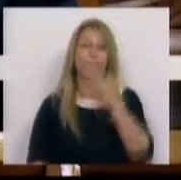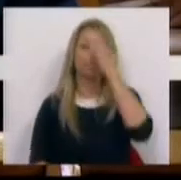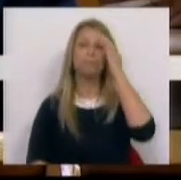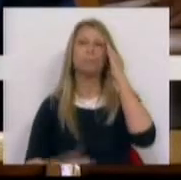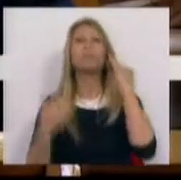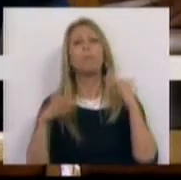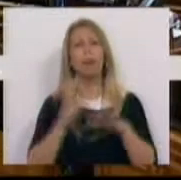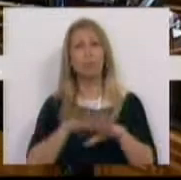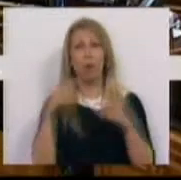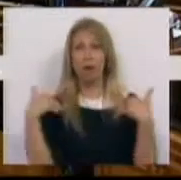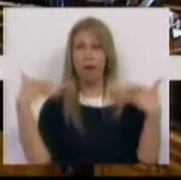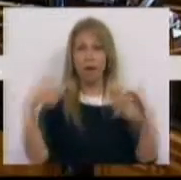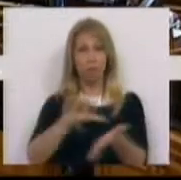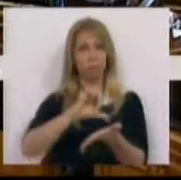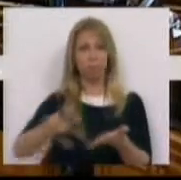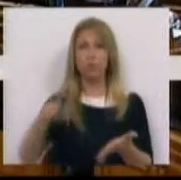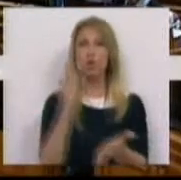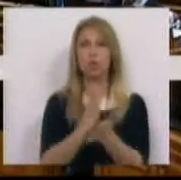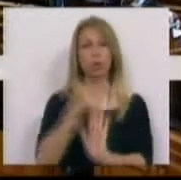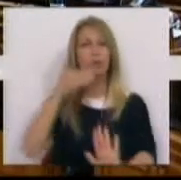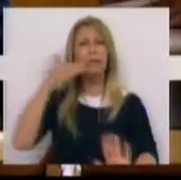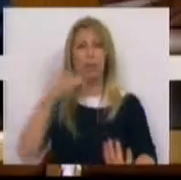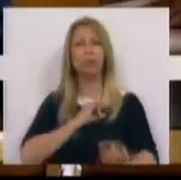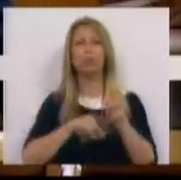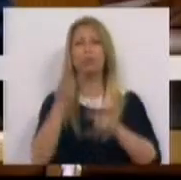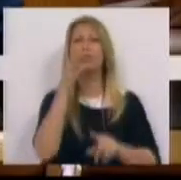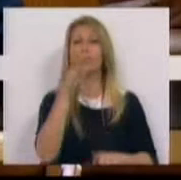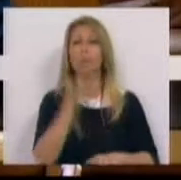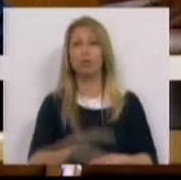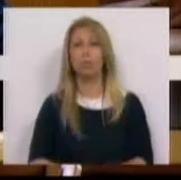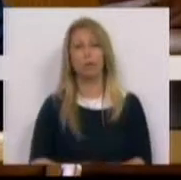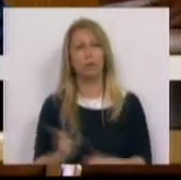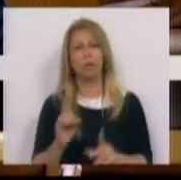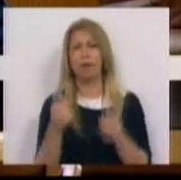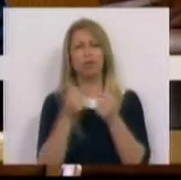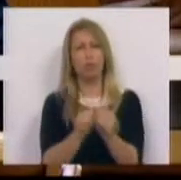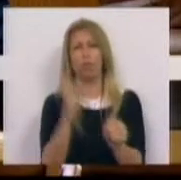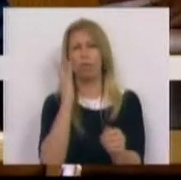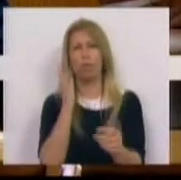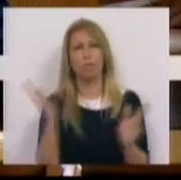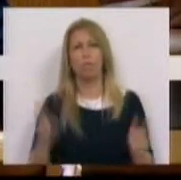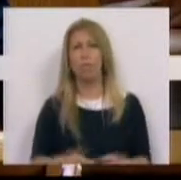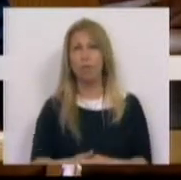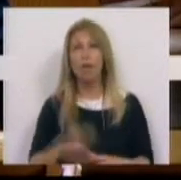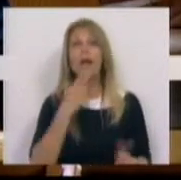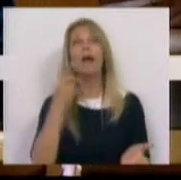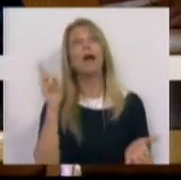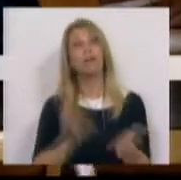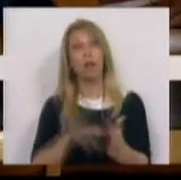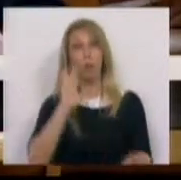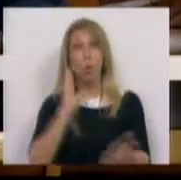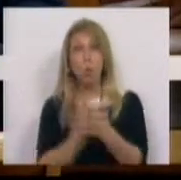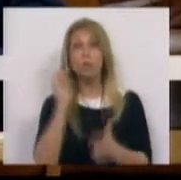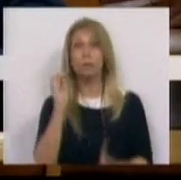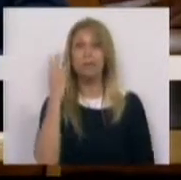Mas sobre o abandono escolar precoce, senhores deputados, não escondam os números. A verdade é que nos